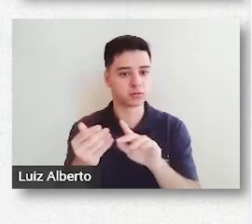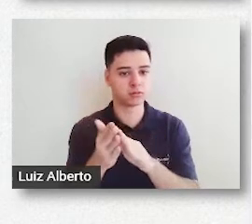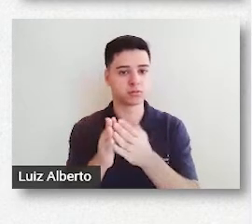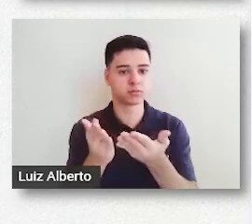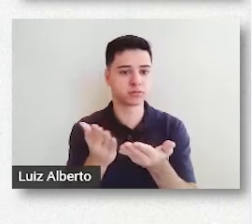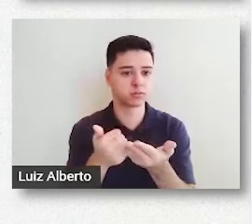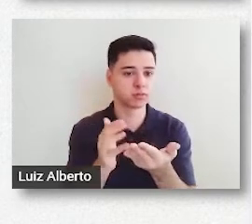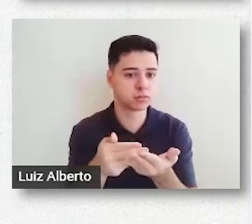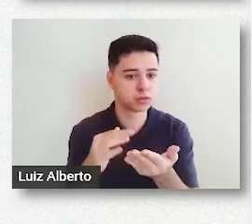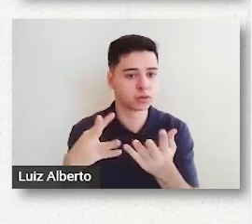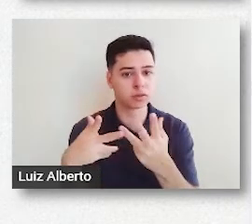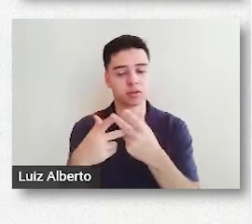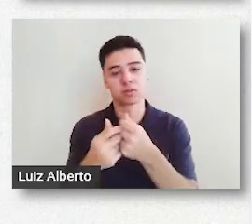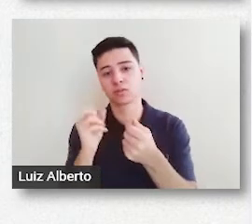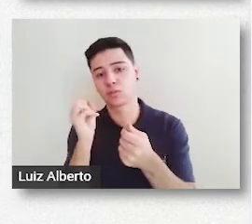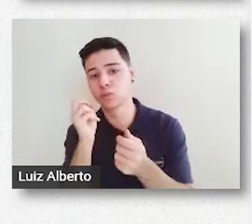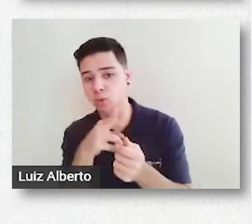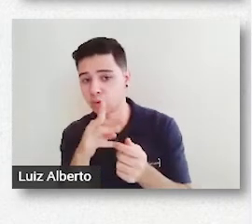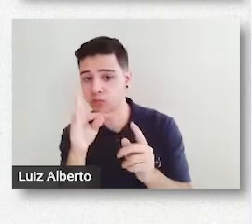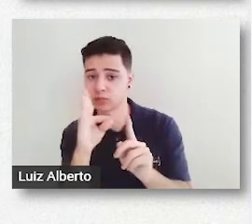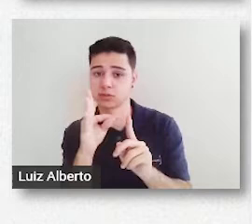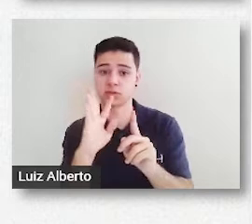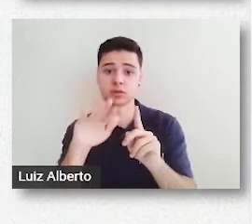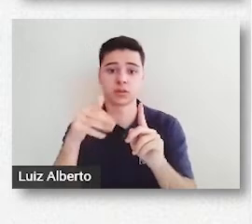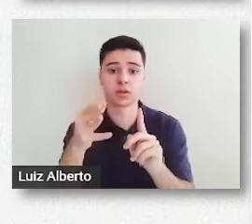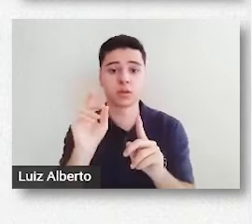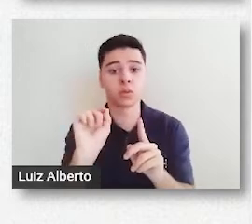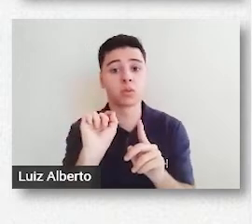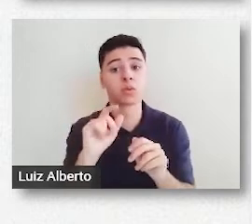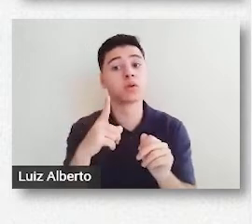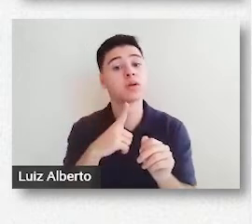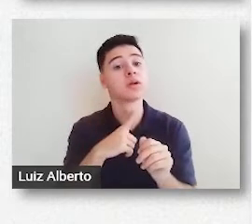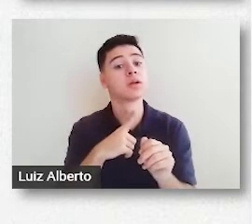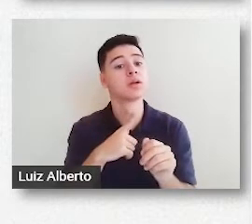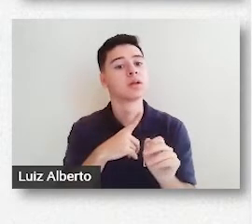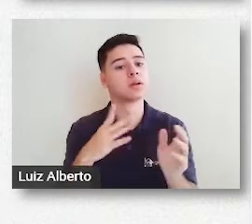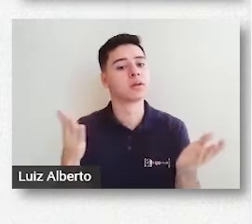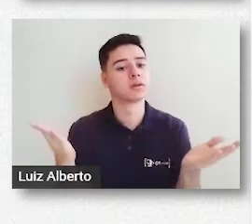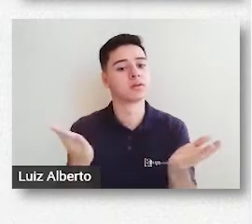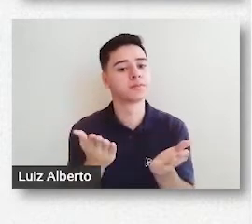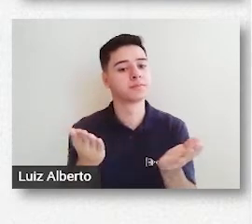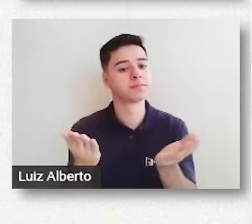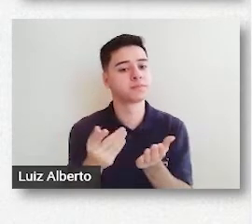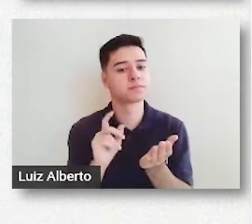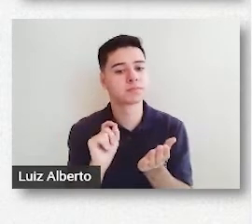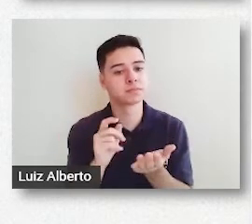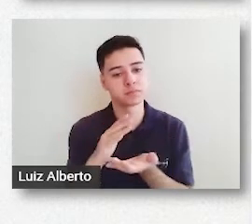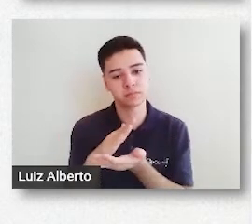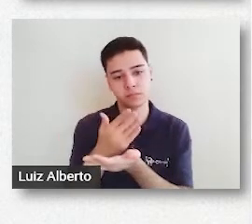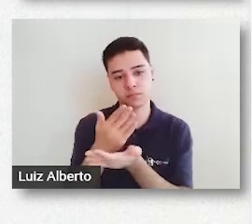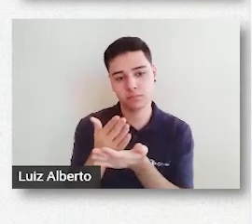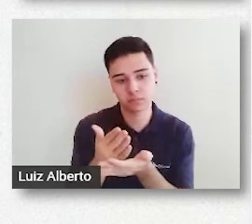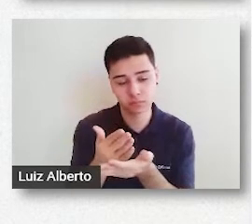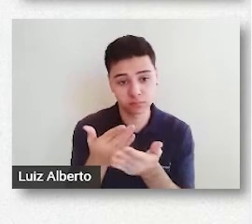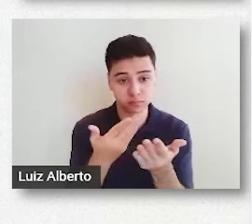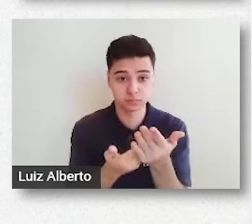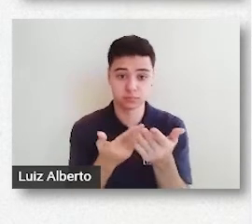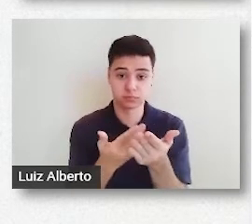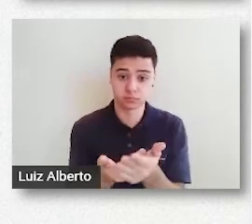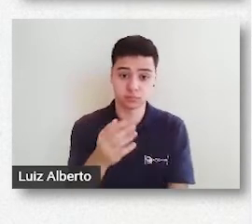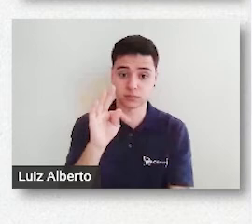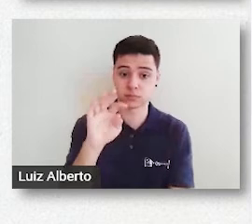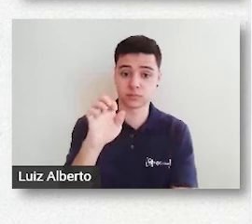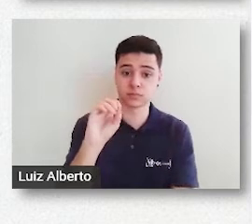nos evangelhos do Novo Testamento. Então, o que nós temos de alguns estudos teológicos, né, que nós